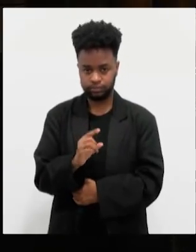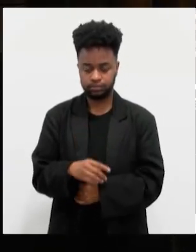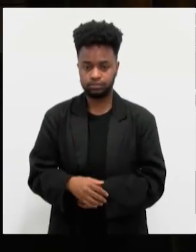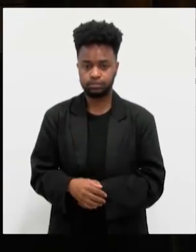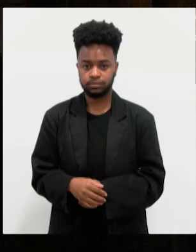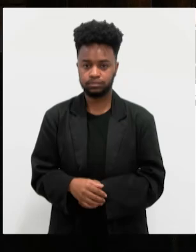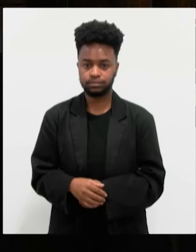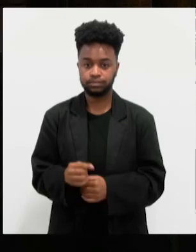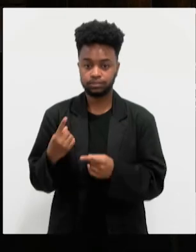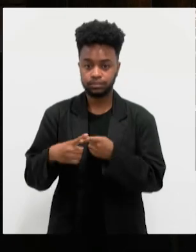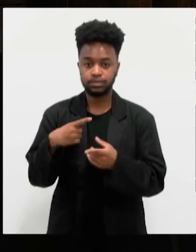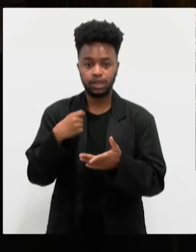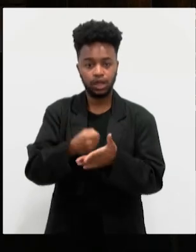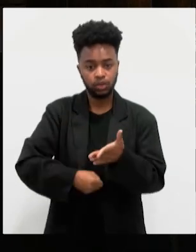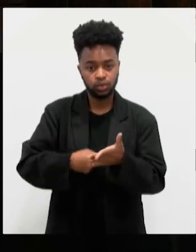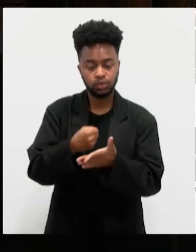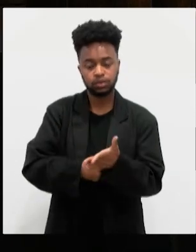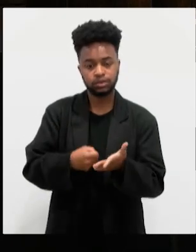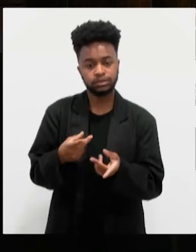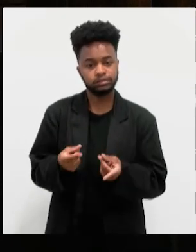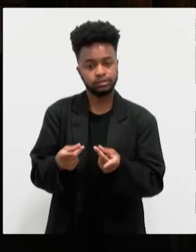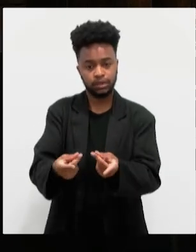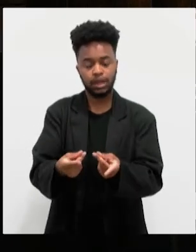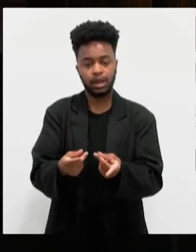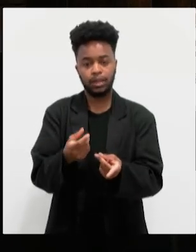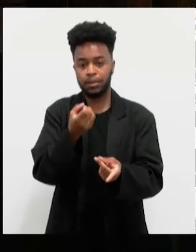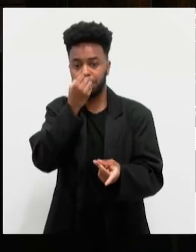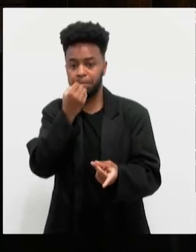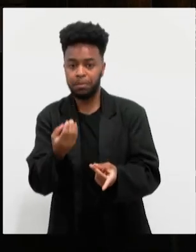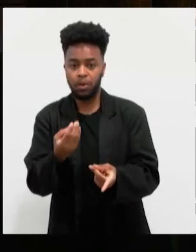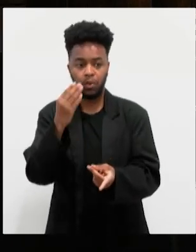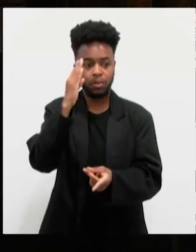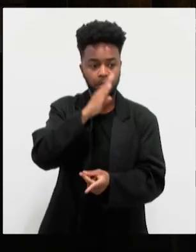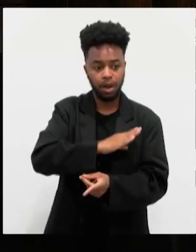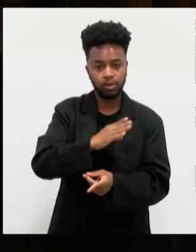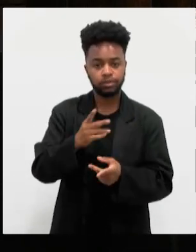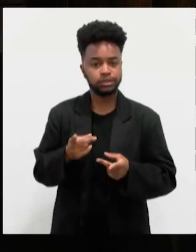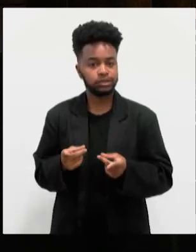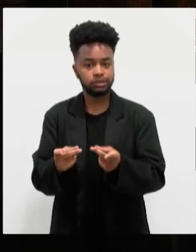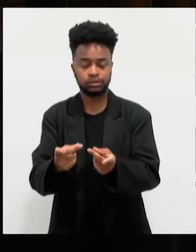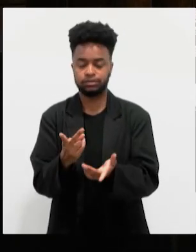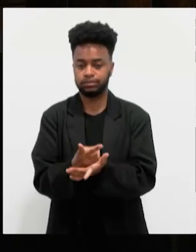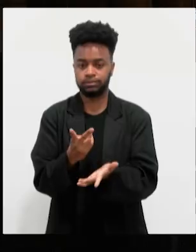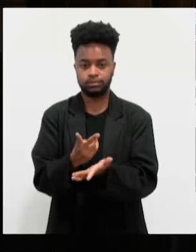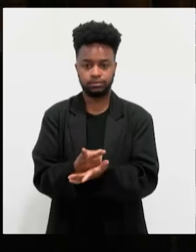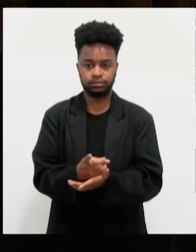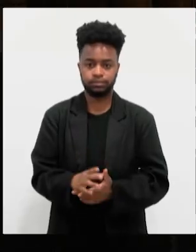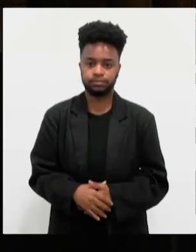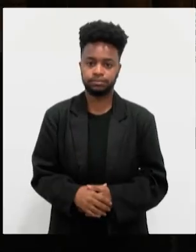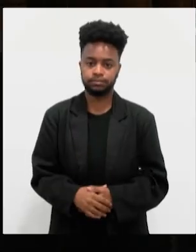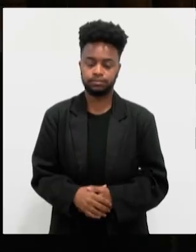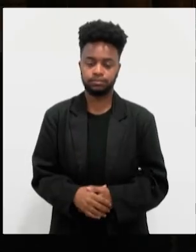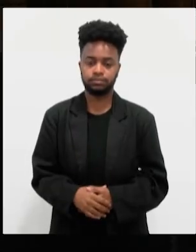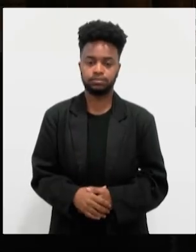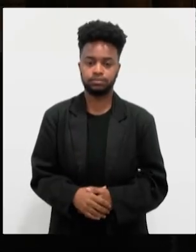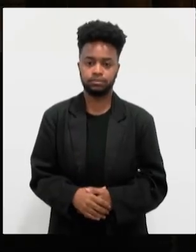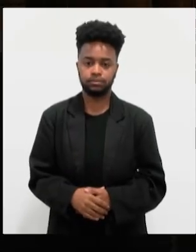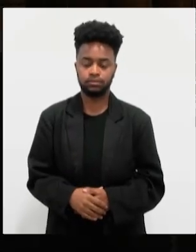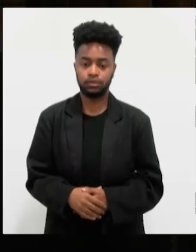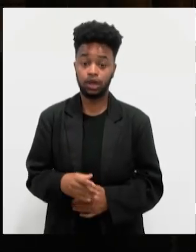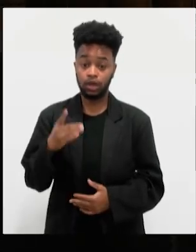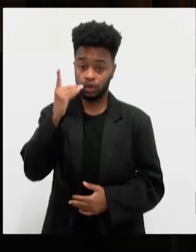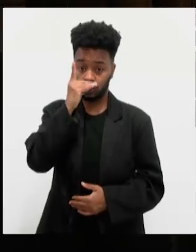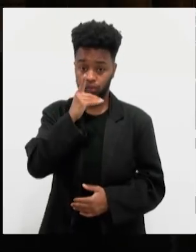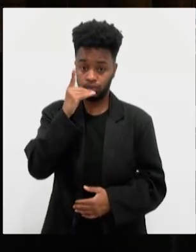luta eterna entre o bem e o mal. Aliás,